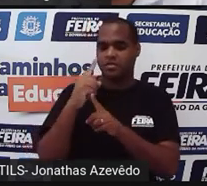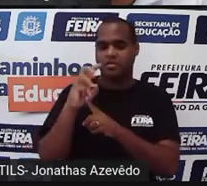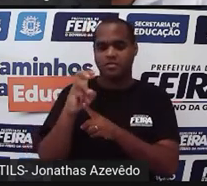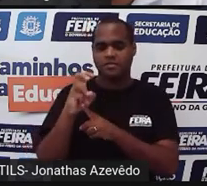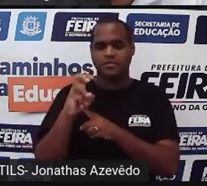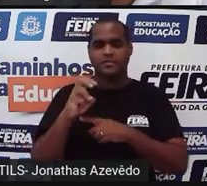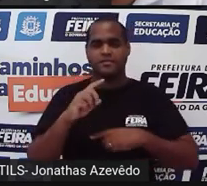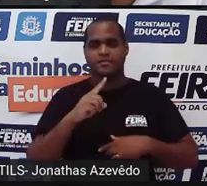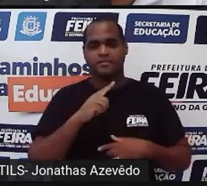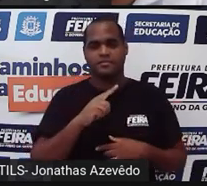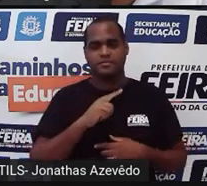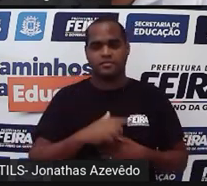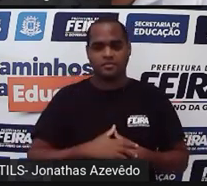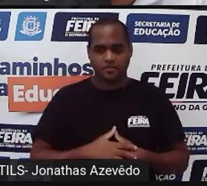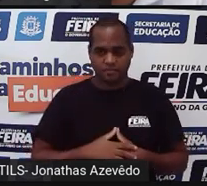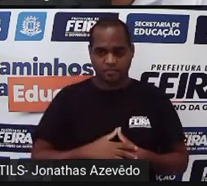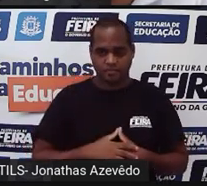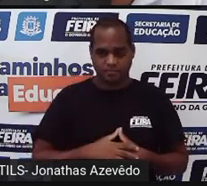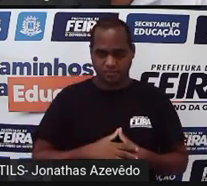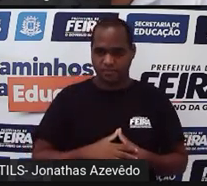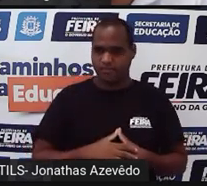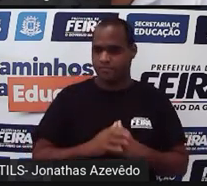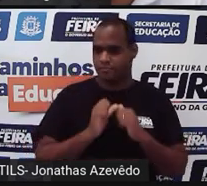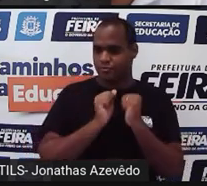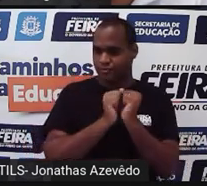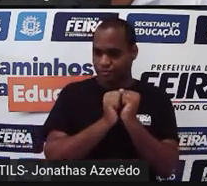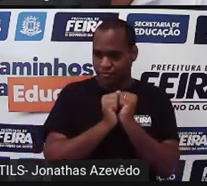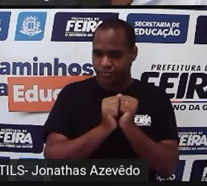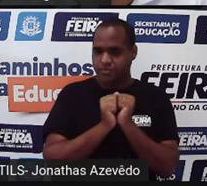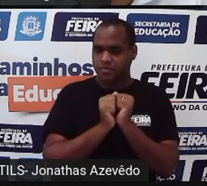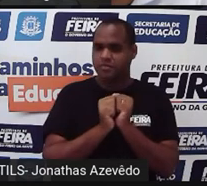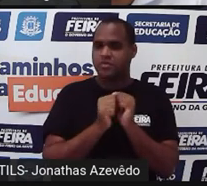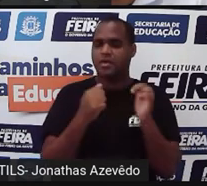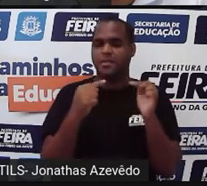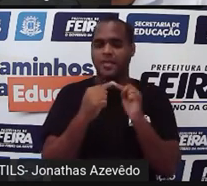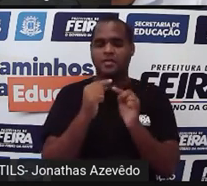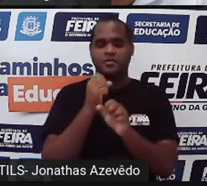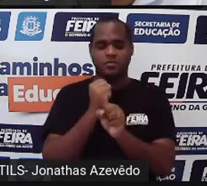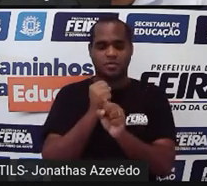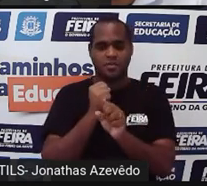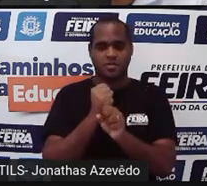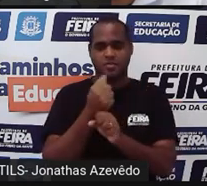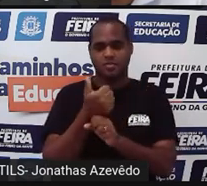15, tá bom? Juntando tudo isso, dá